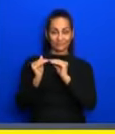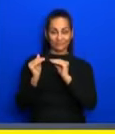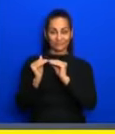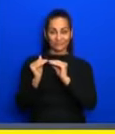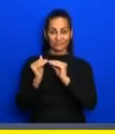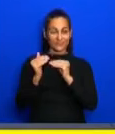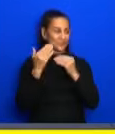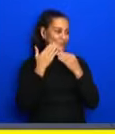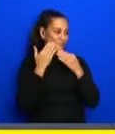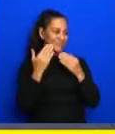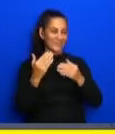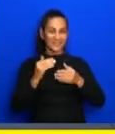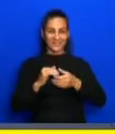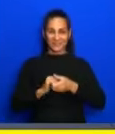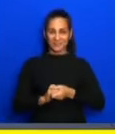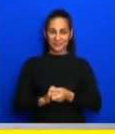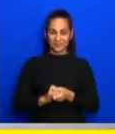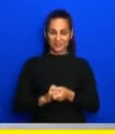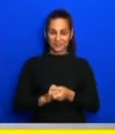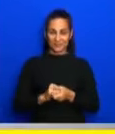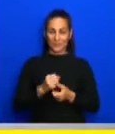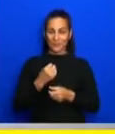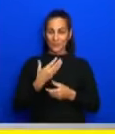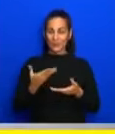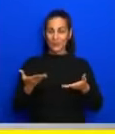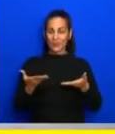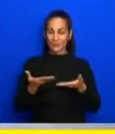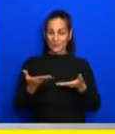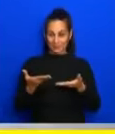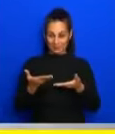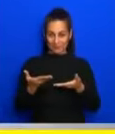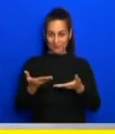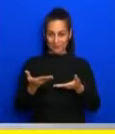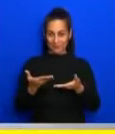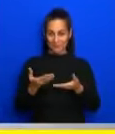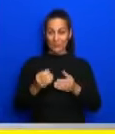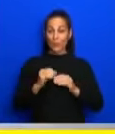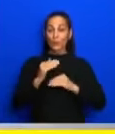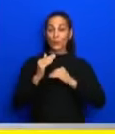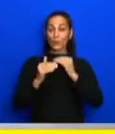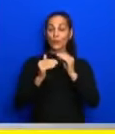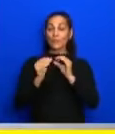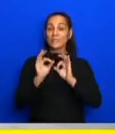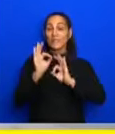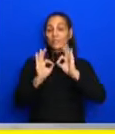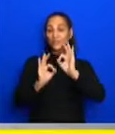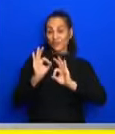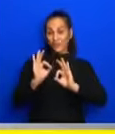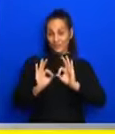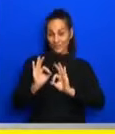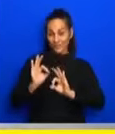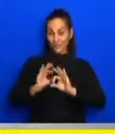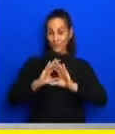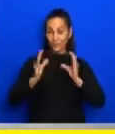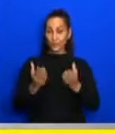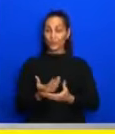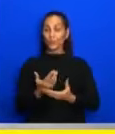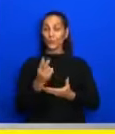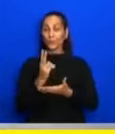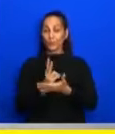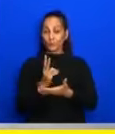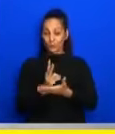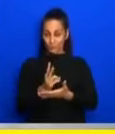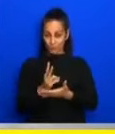Sim, confirmo. Obrigado. Bem, agora o procedimento de reabastecimento do mesmo